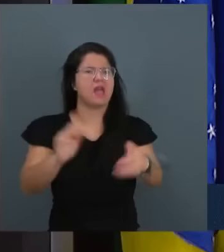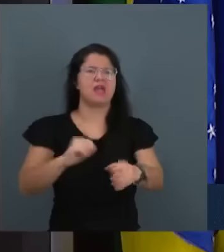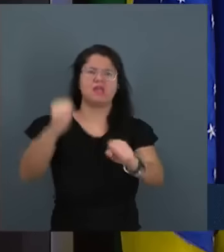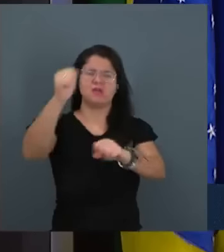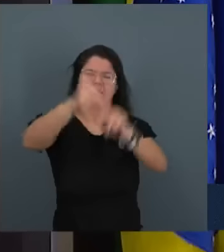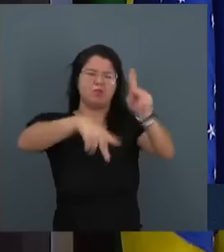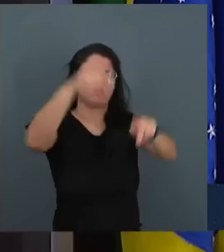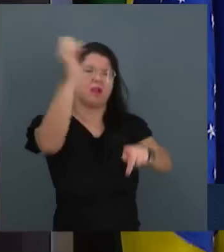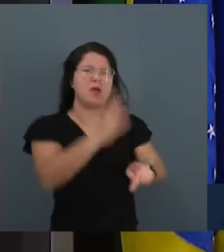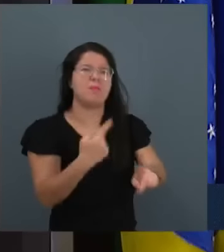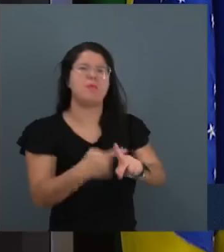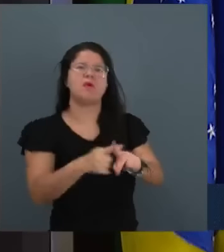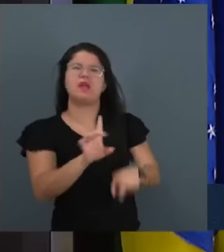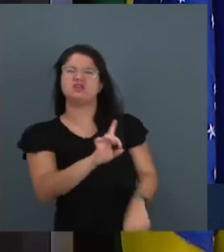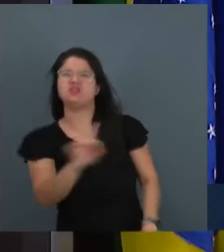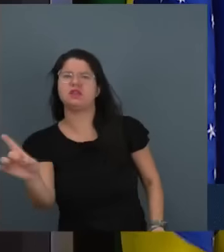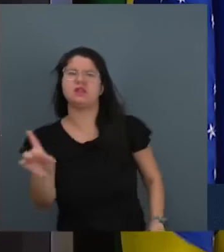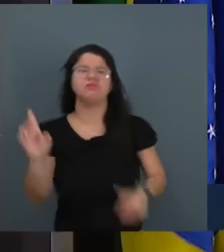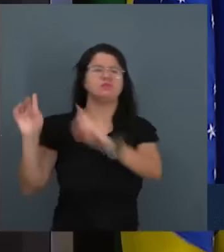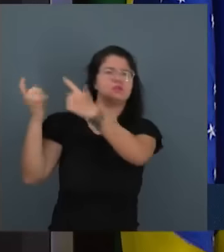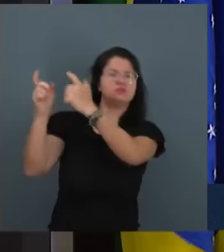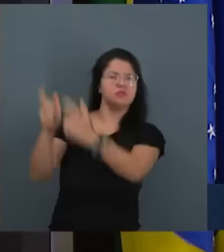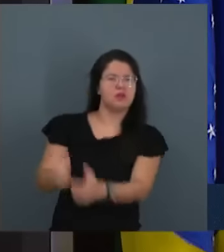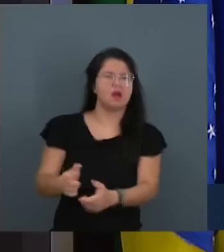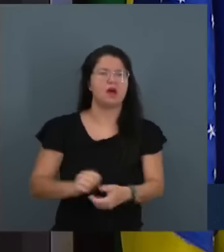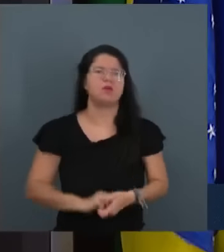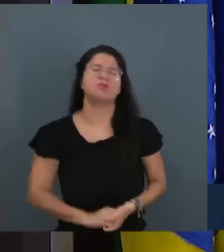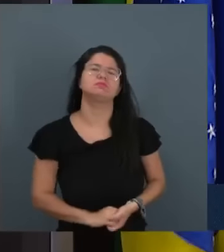brasileiros porque são de direita, conservadores,